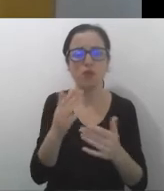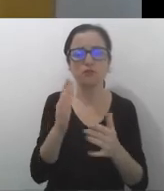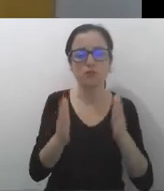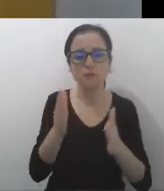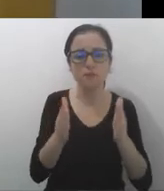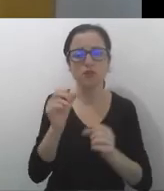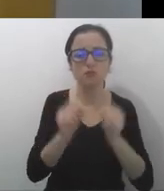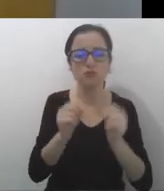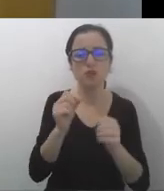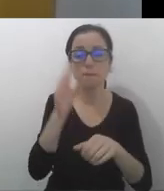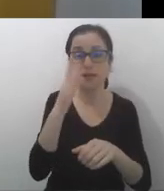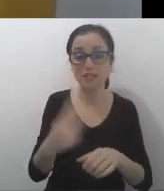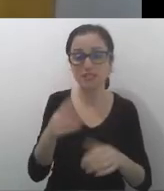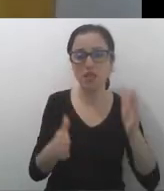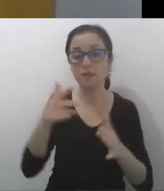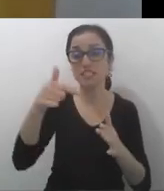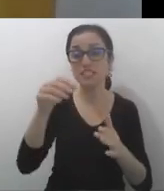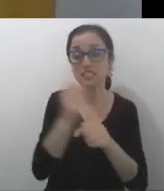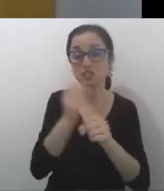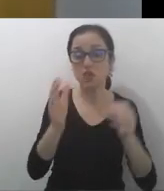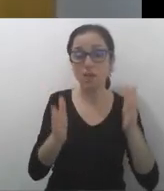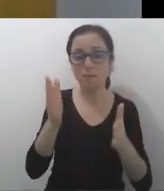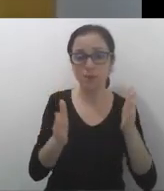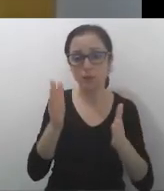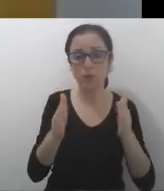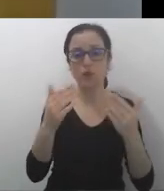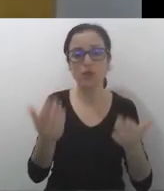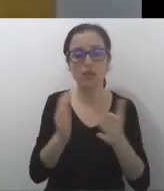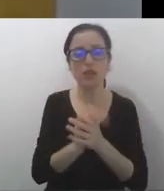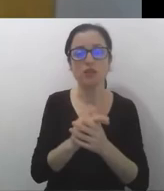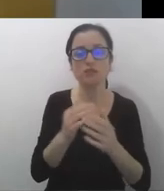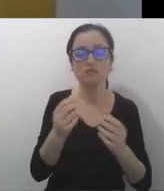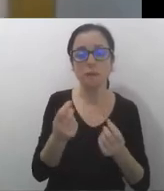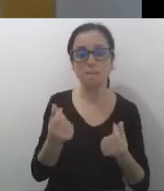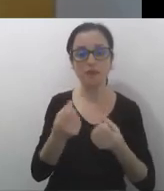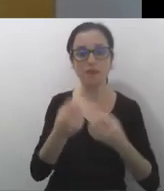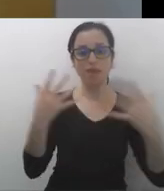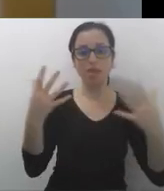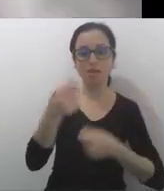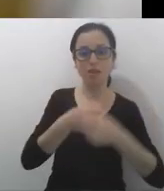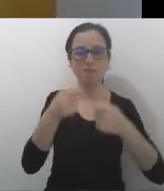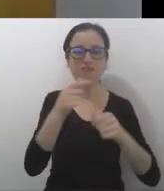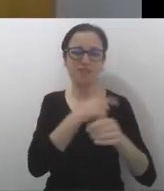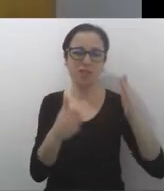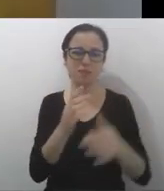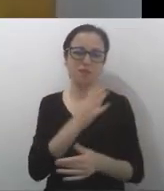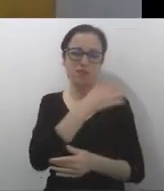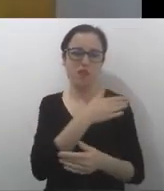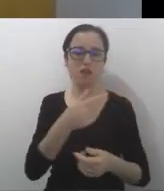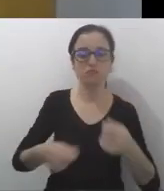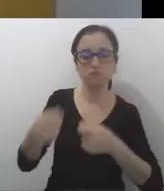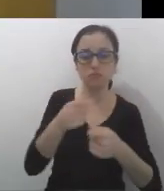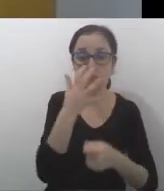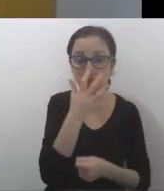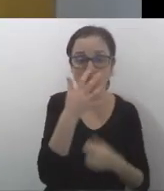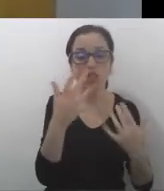milagre, foi um negócio impressionante. Não só isso, mas todas as pesquisas que houve